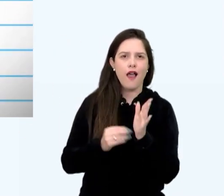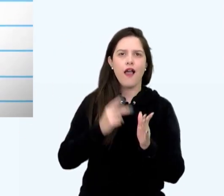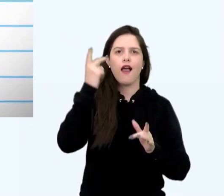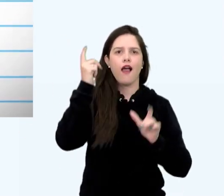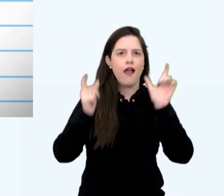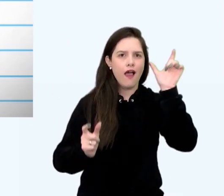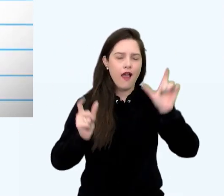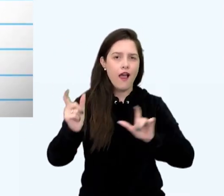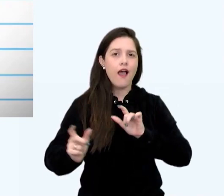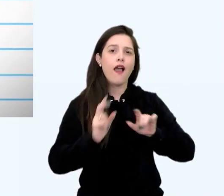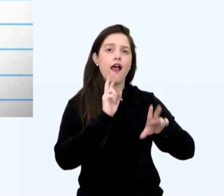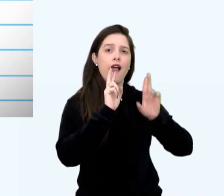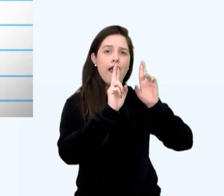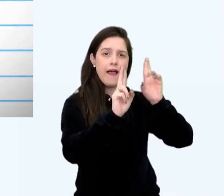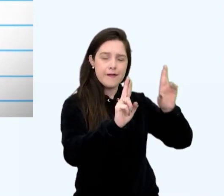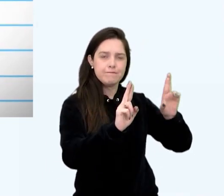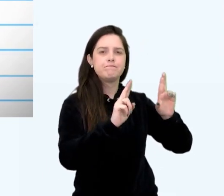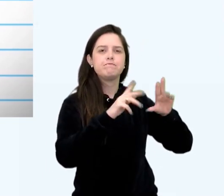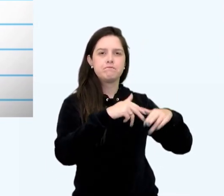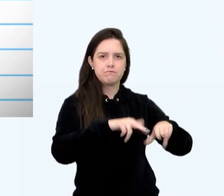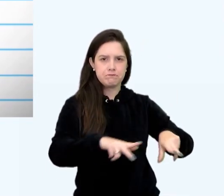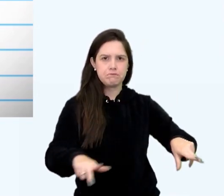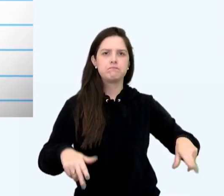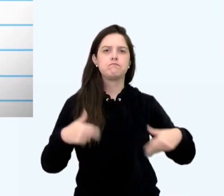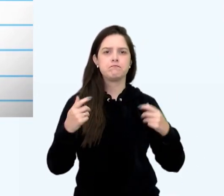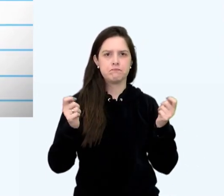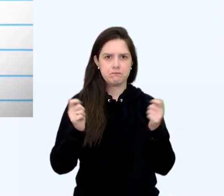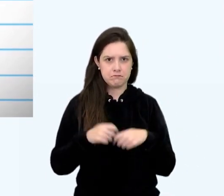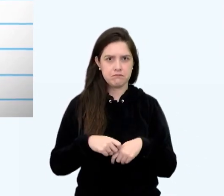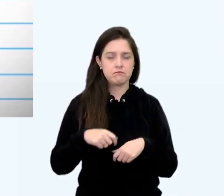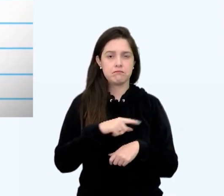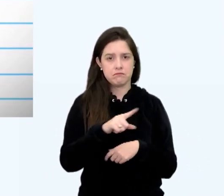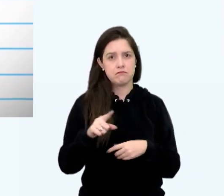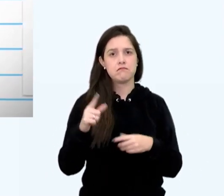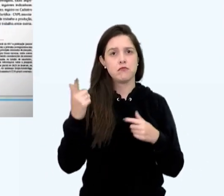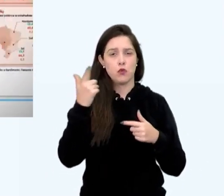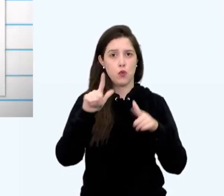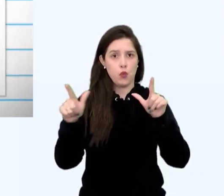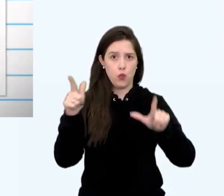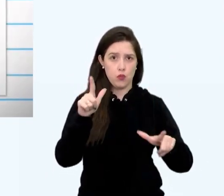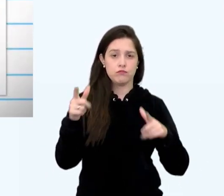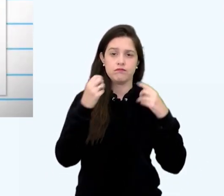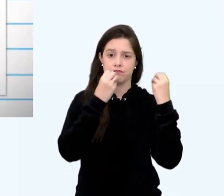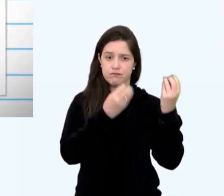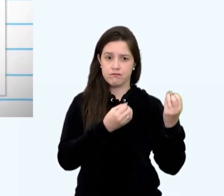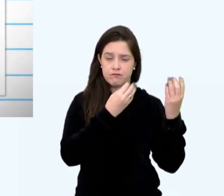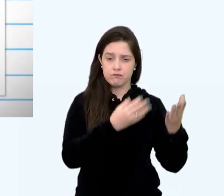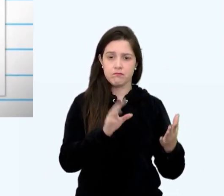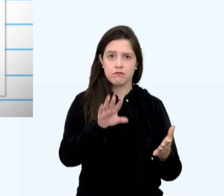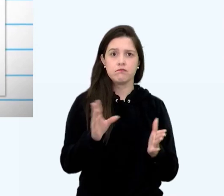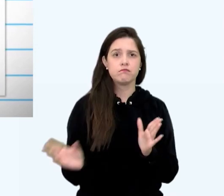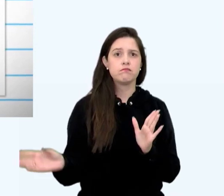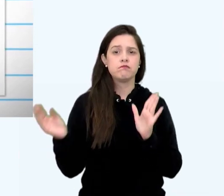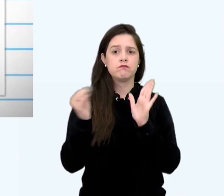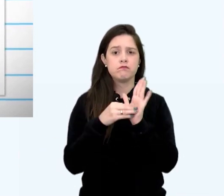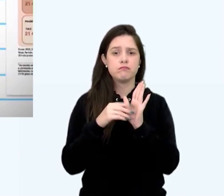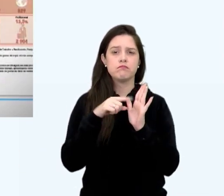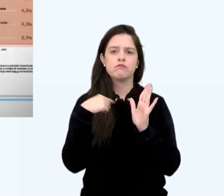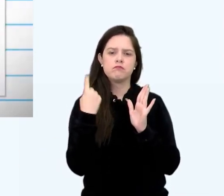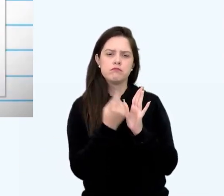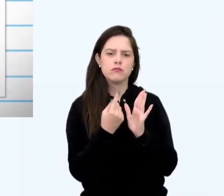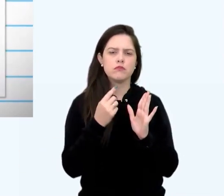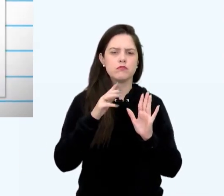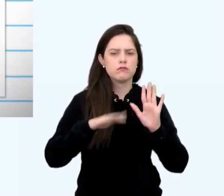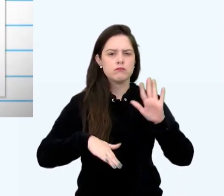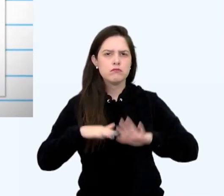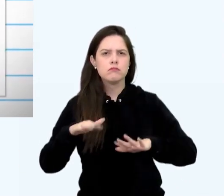diz respeito à inserção no mercado de trabalho, além de outras informações. Temos ainda alguns resultados anuais